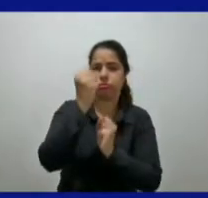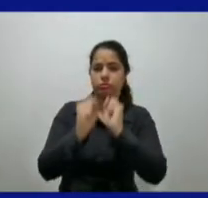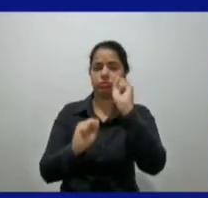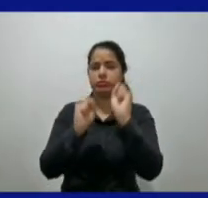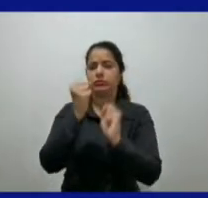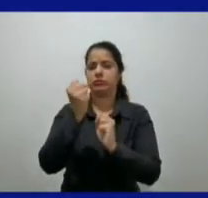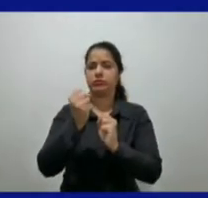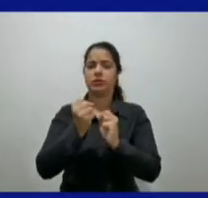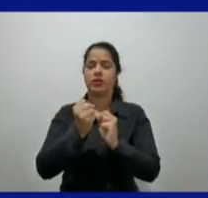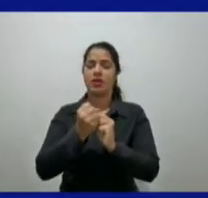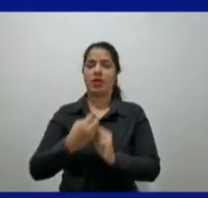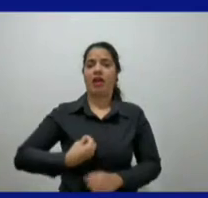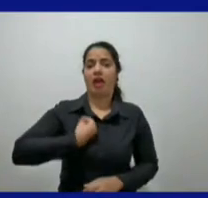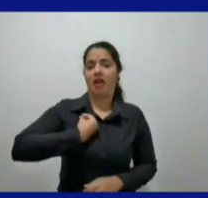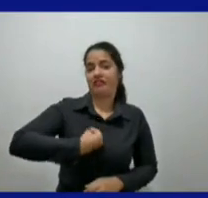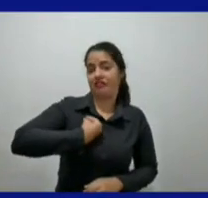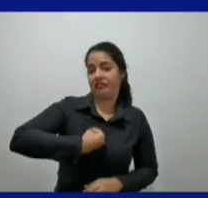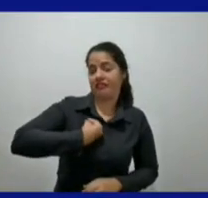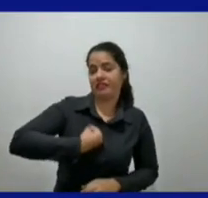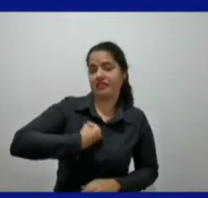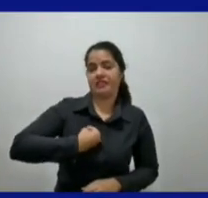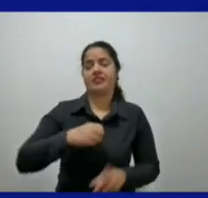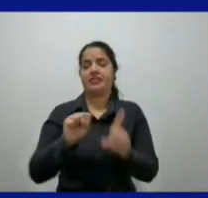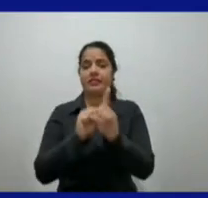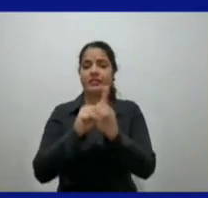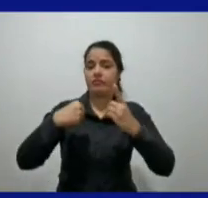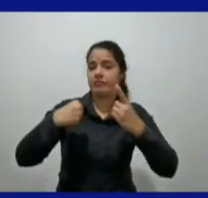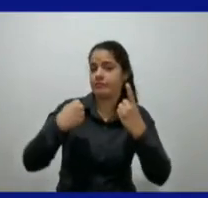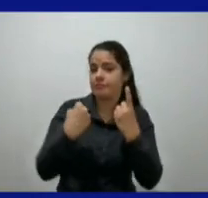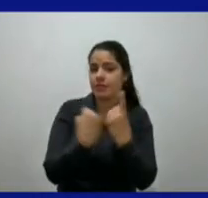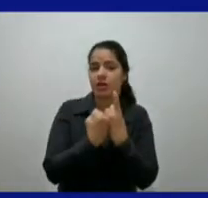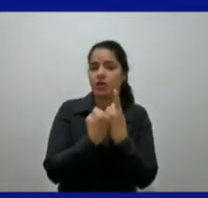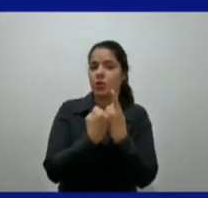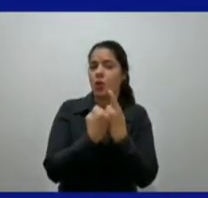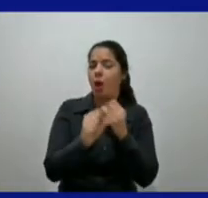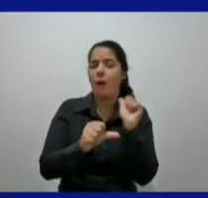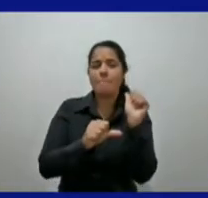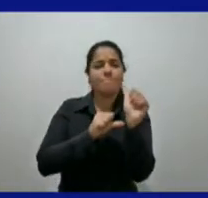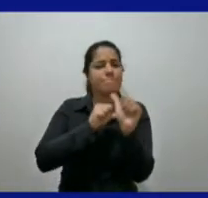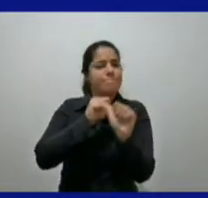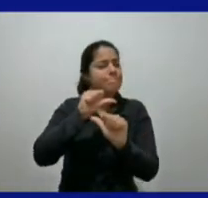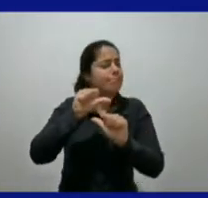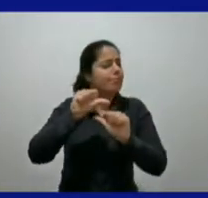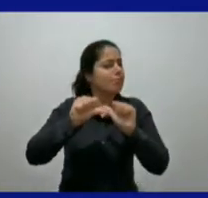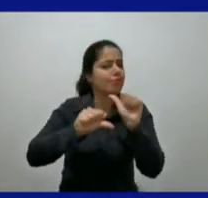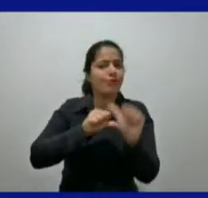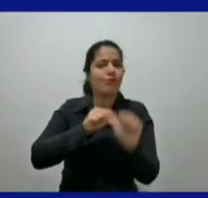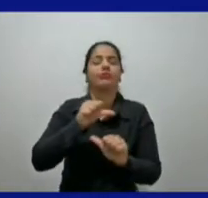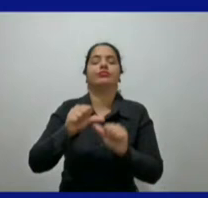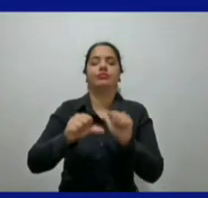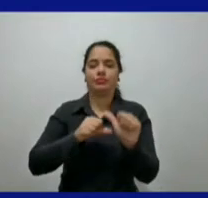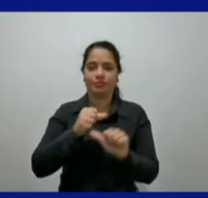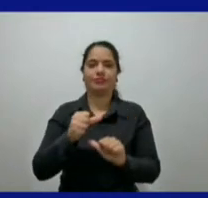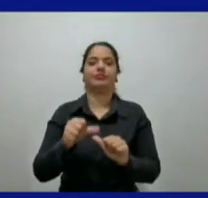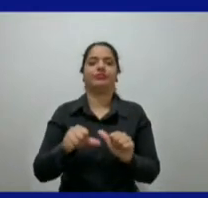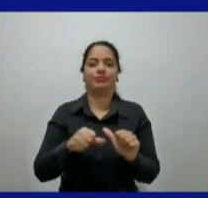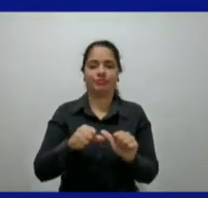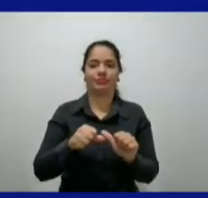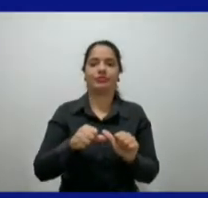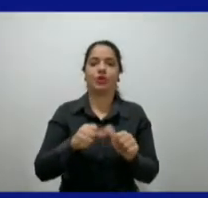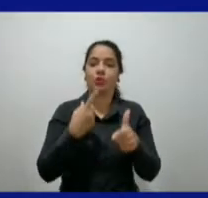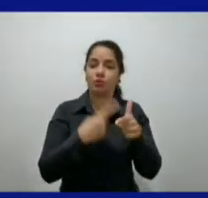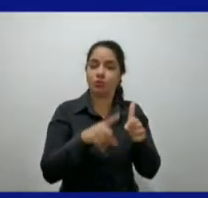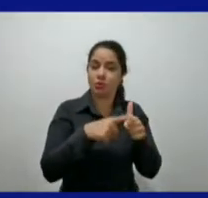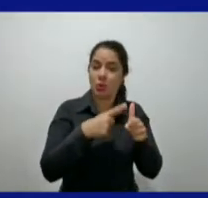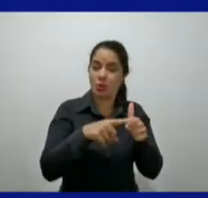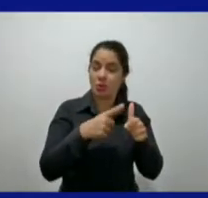das sociedades. As mudanças climáticas e as ameaças globais vão sacudir toda a